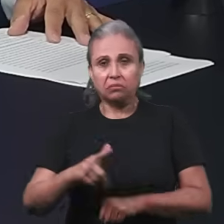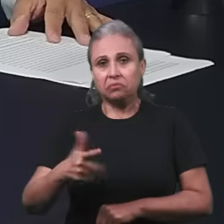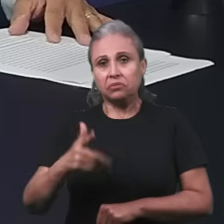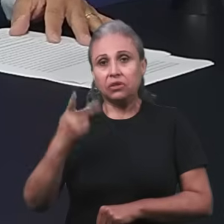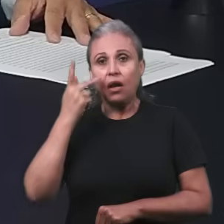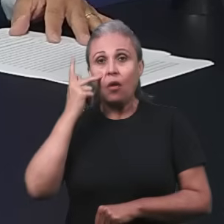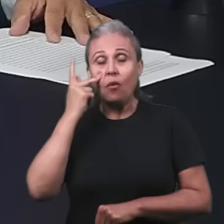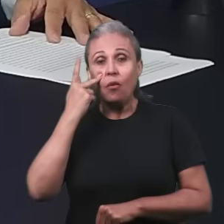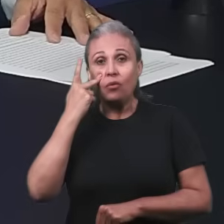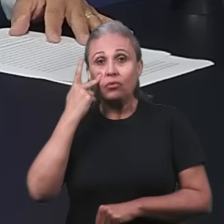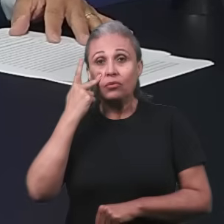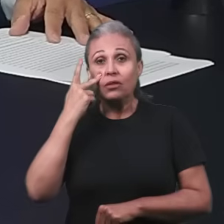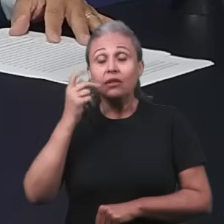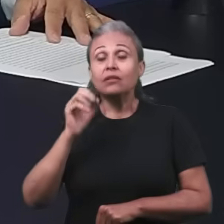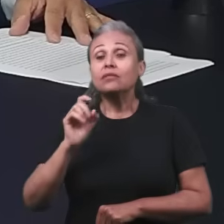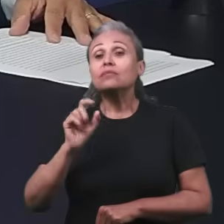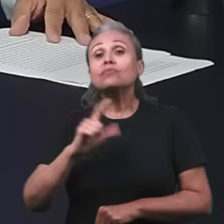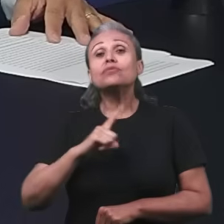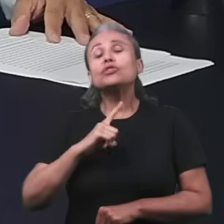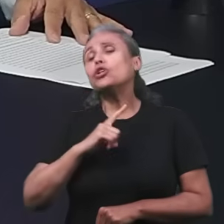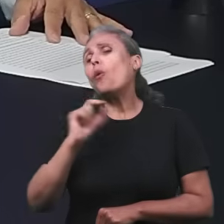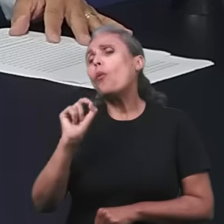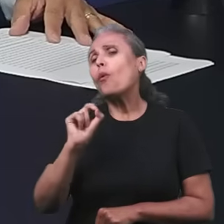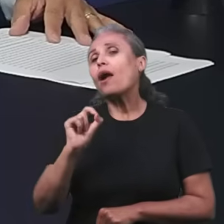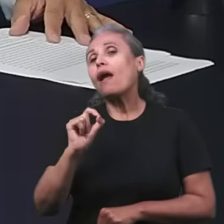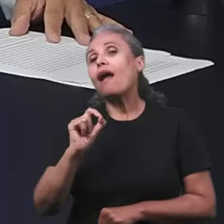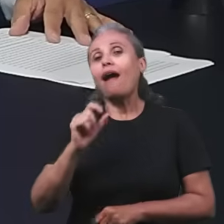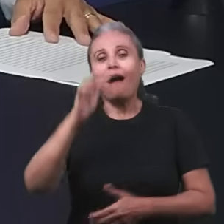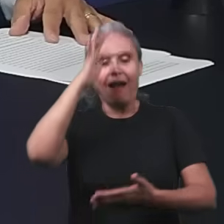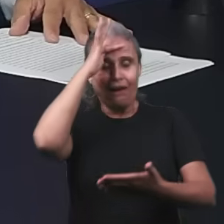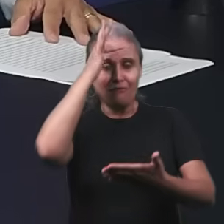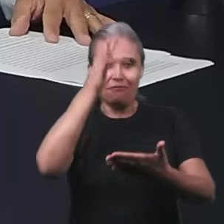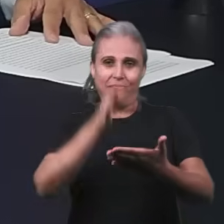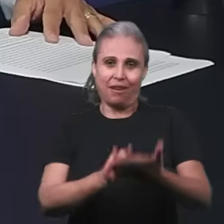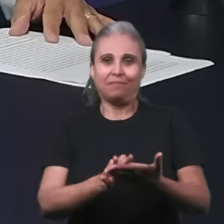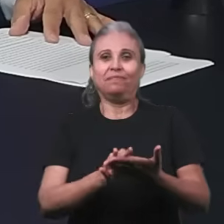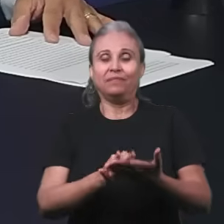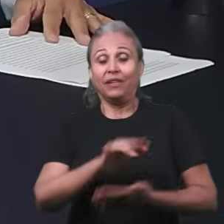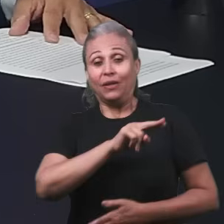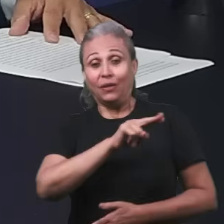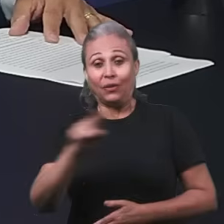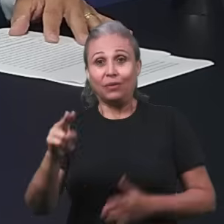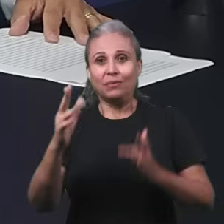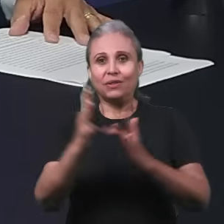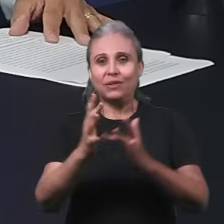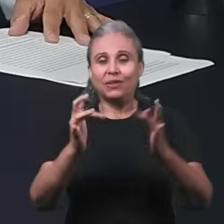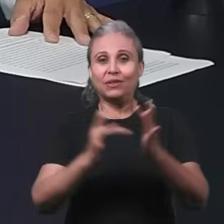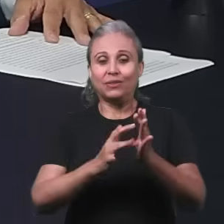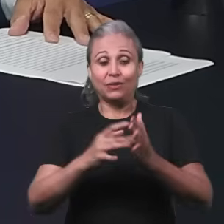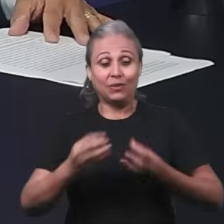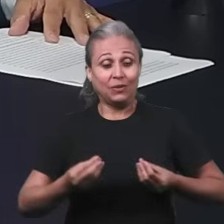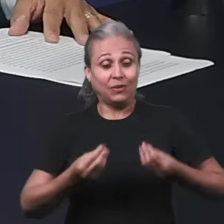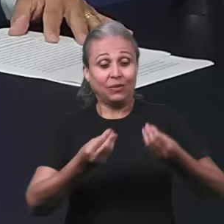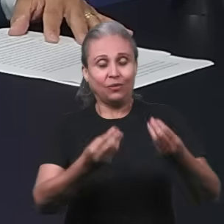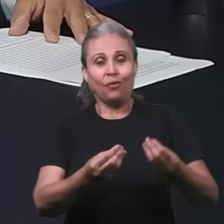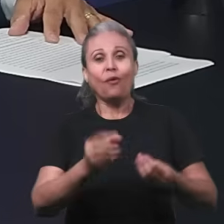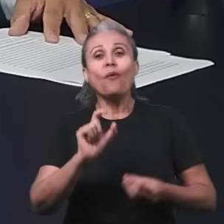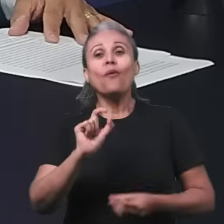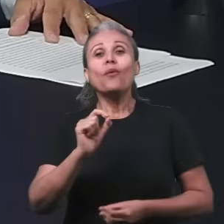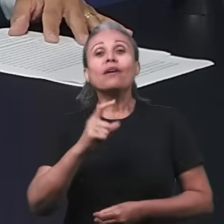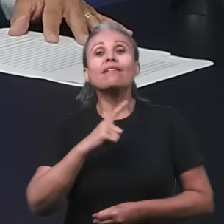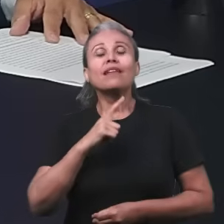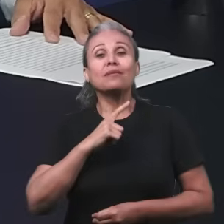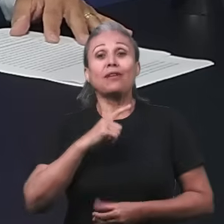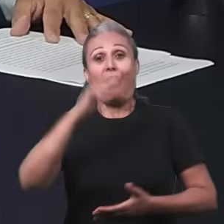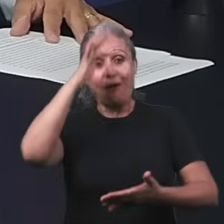foi falado. A fé. Eles tinham a fé. Então, em nome do Senhor Jesus, o que temos, isso te damos. Em nome do Senhor Jesus